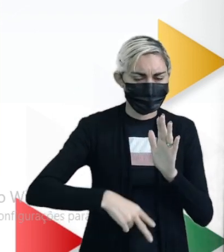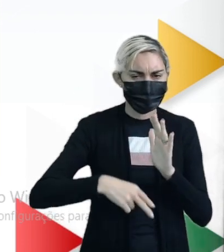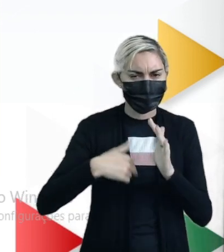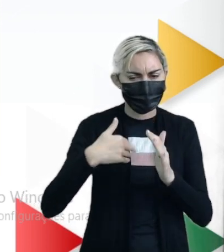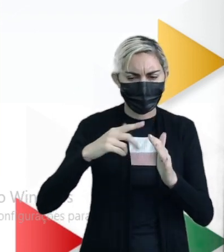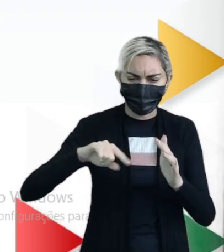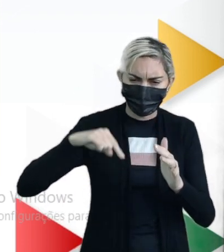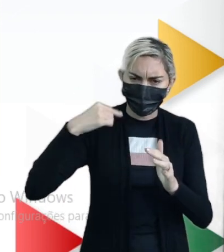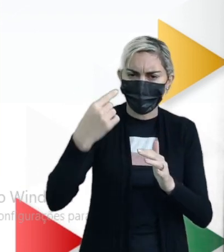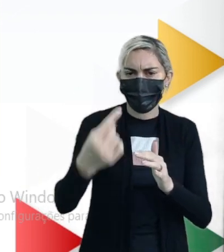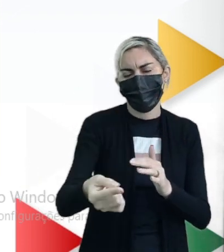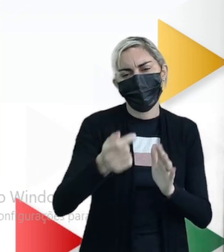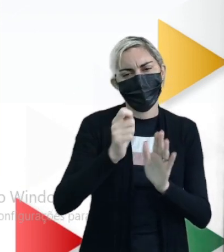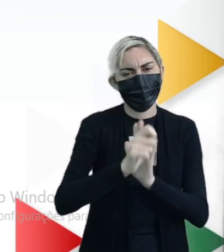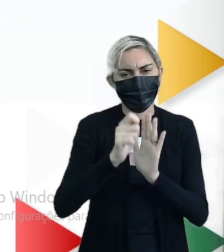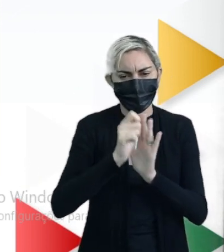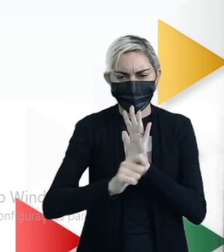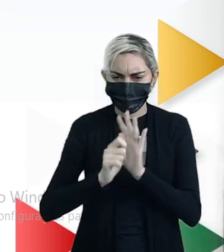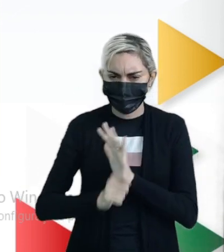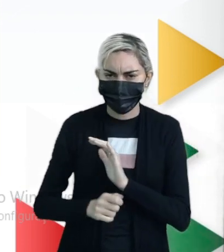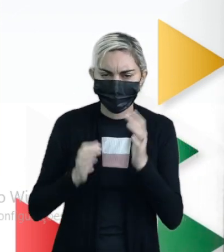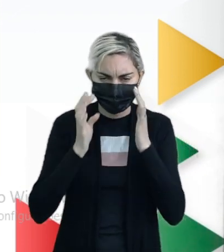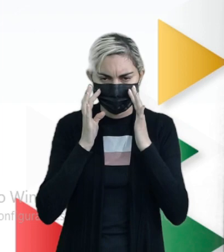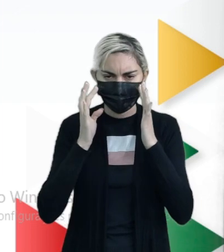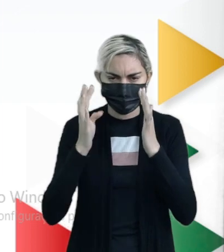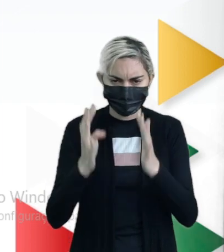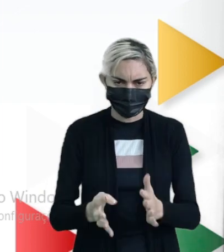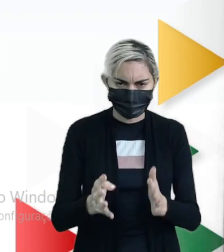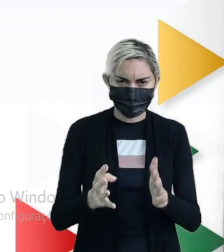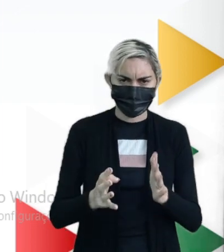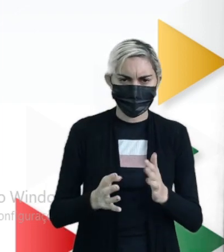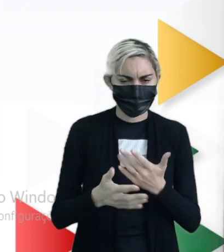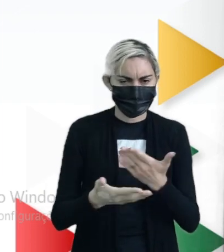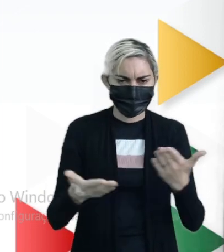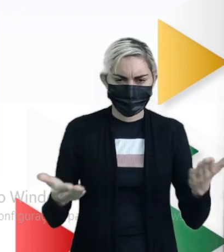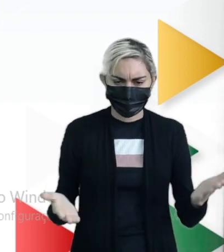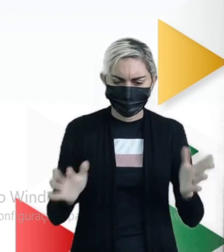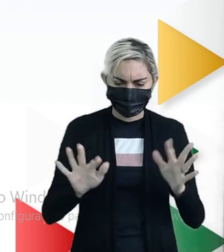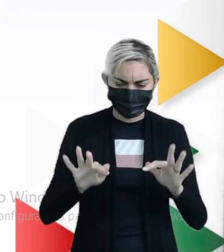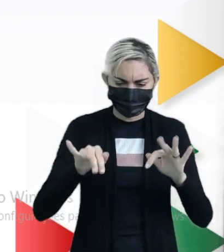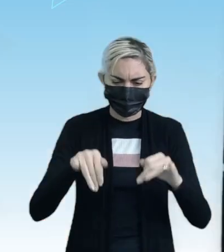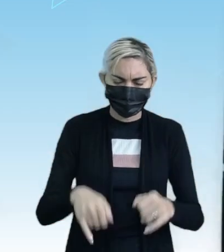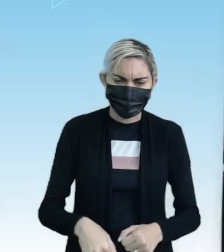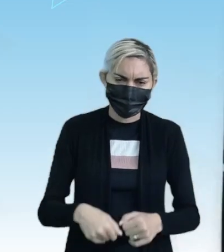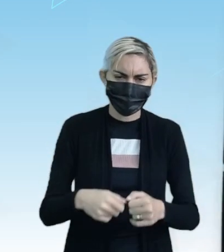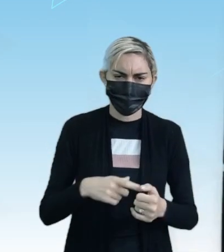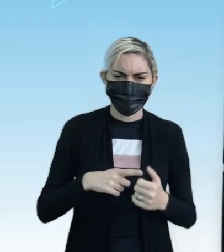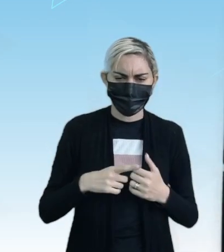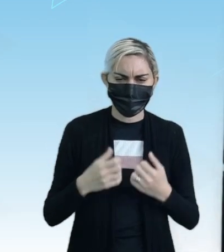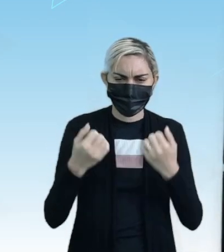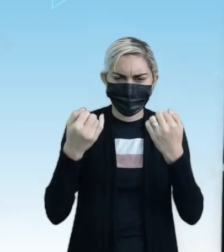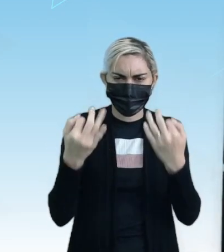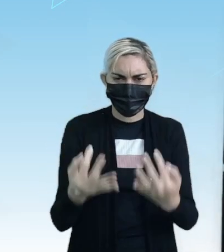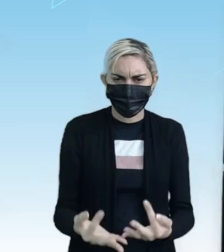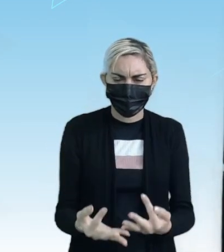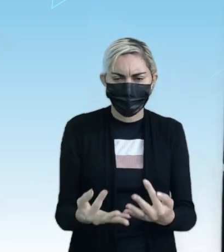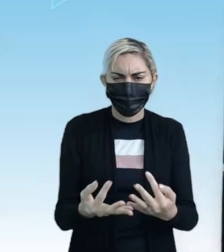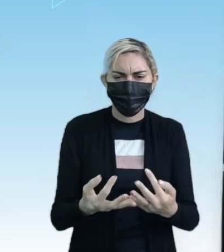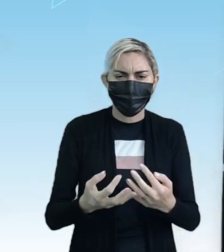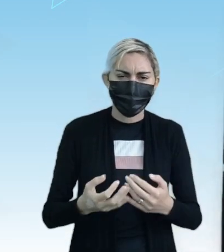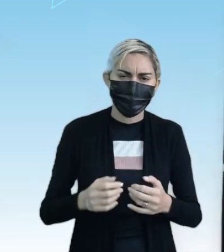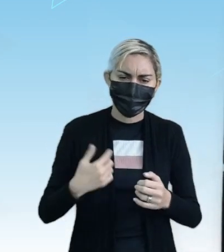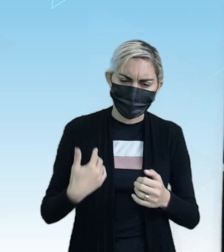para além do que foi escrito. Prestem bem atenção. Este finalzinho que diz justamente o seguinte